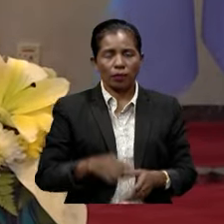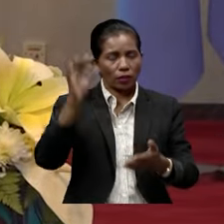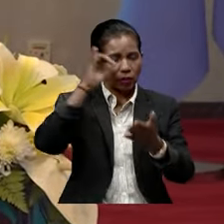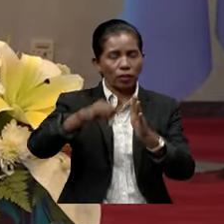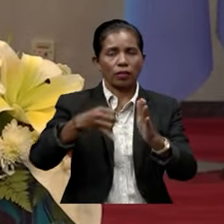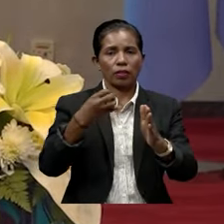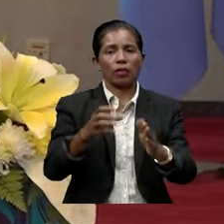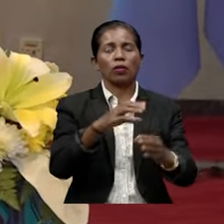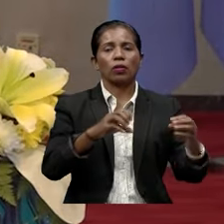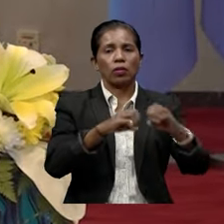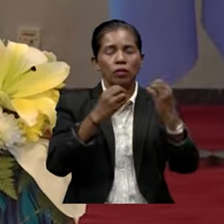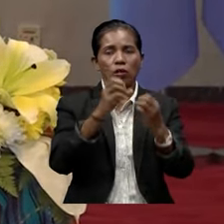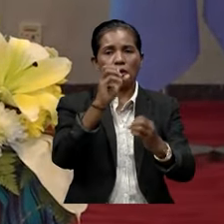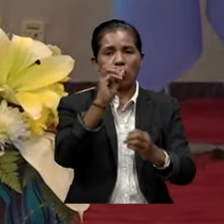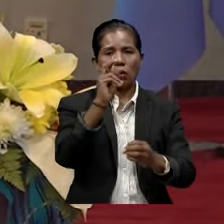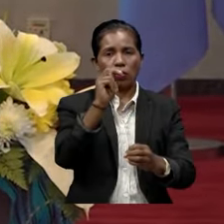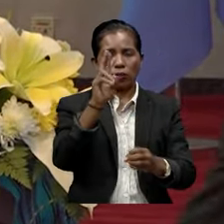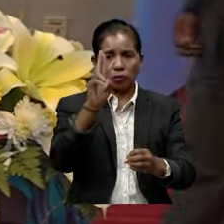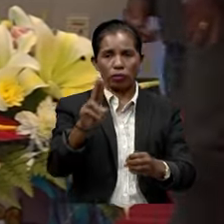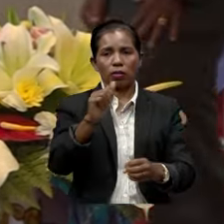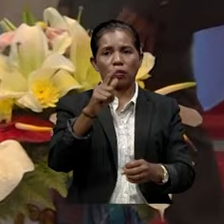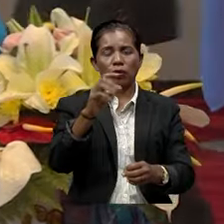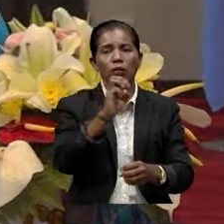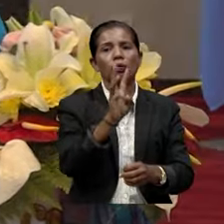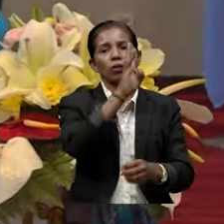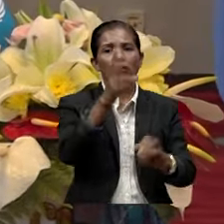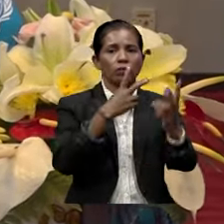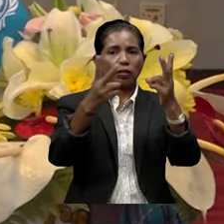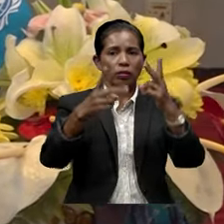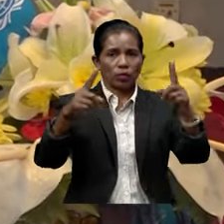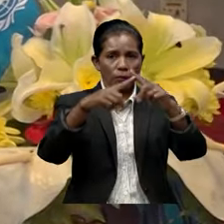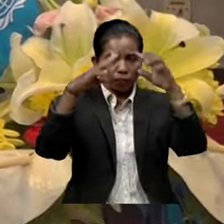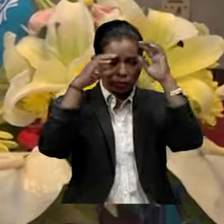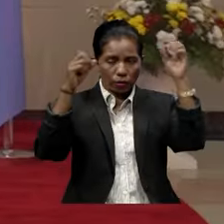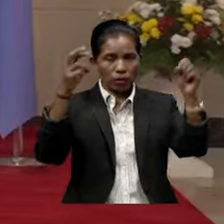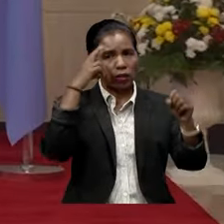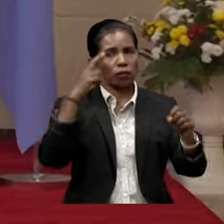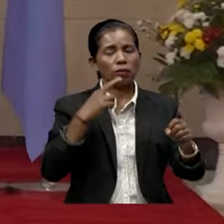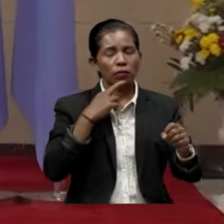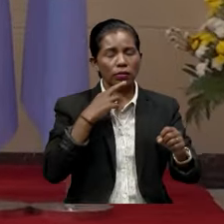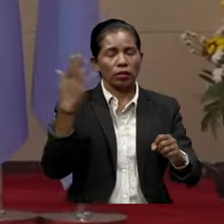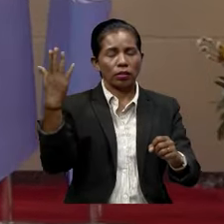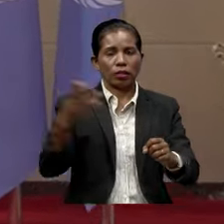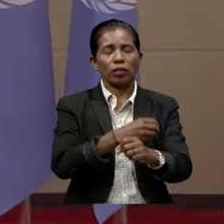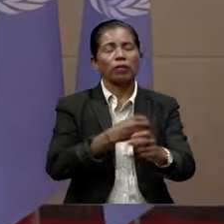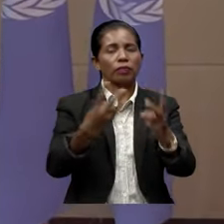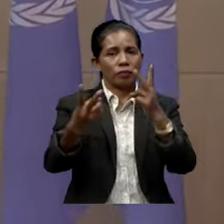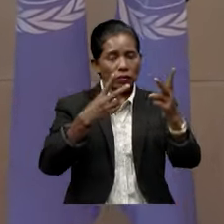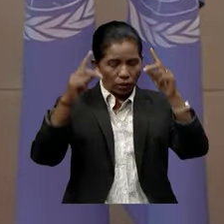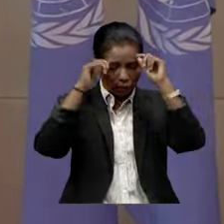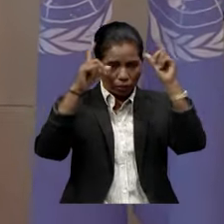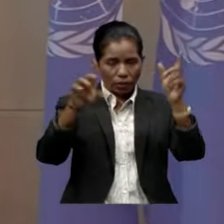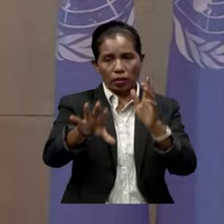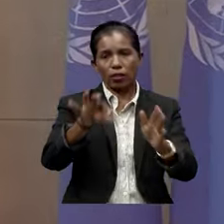Secretário-Geral da Organização das Nações Unidas, António Guterres, quarta na visita oficial para o Presidente da República, José Ramos Horta, e a âmbito visita Timor-Leste, também